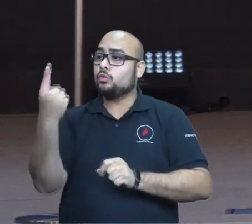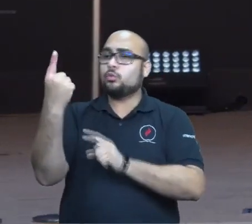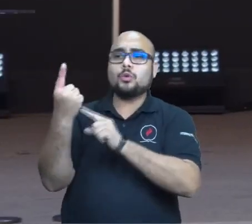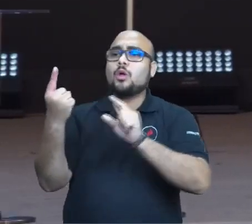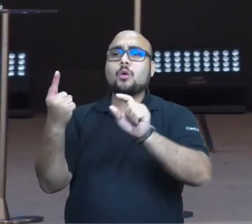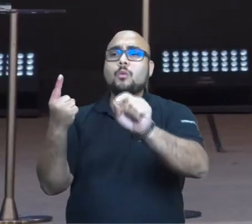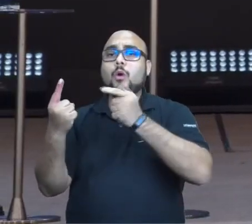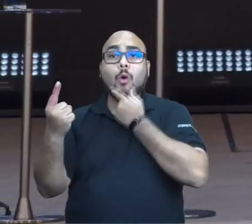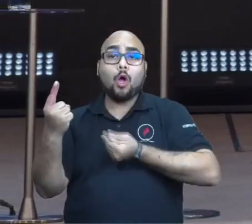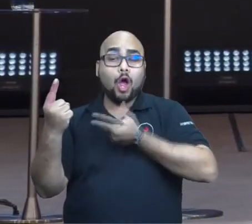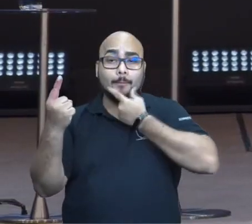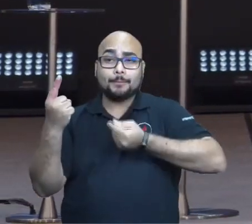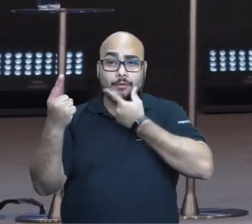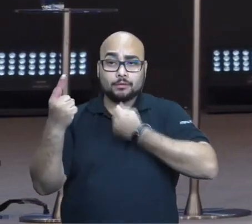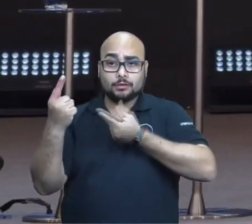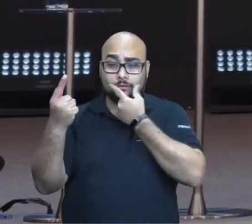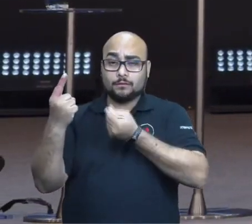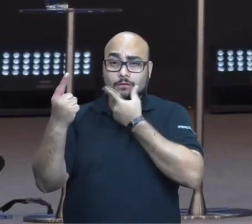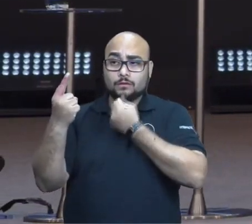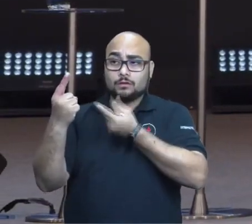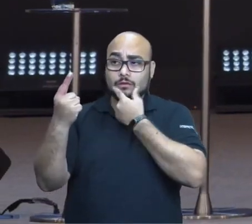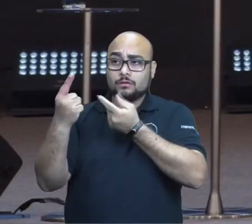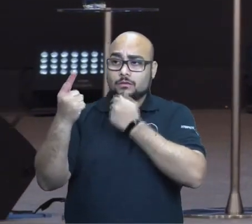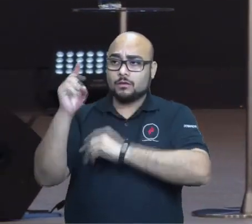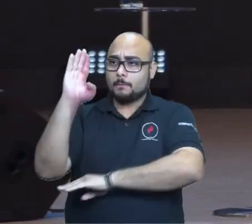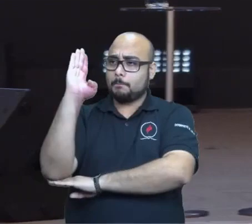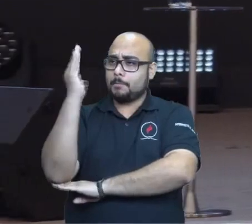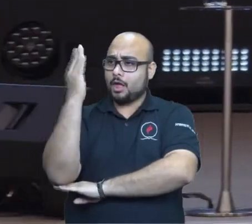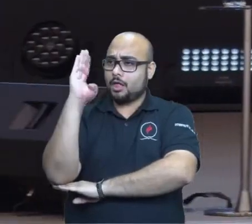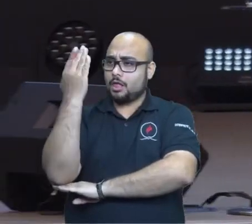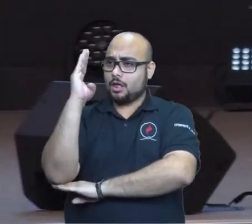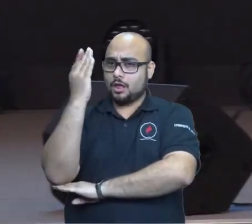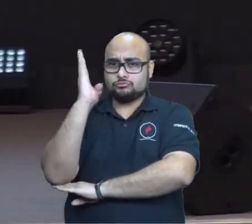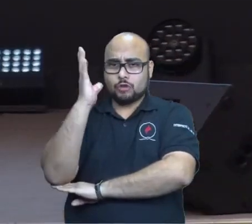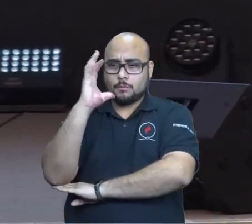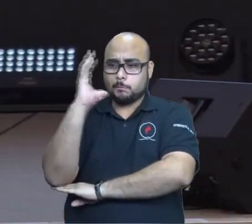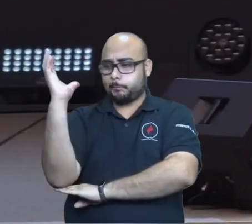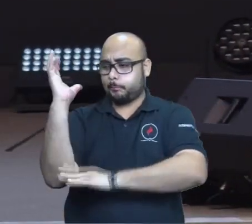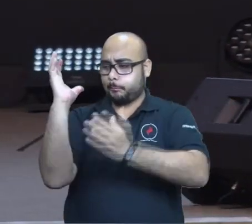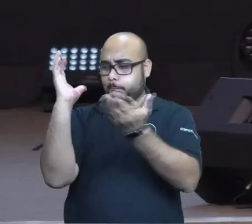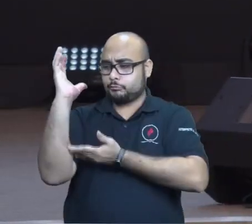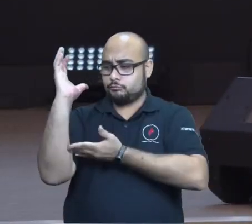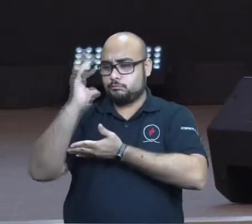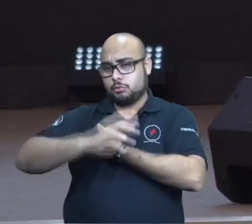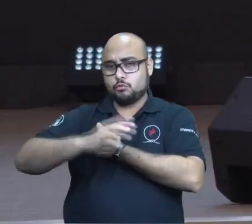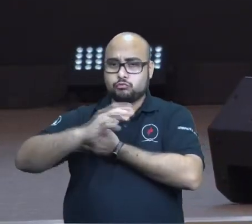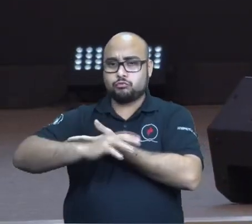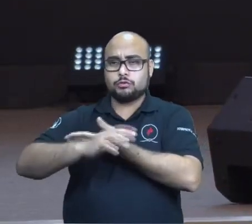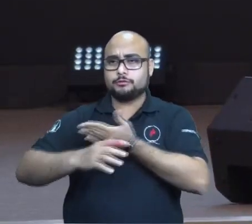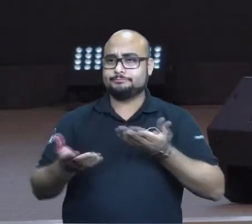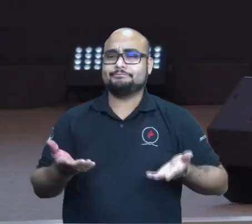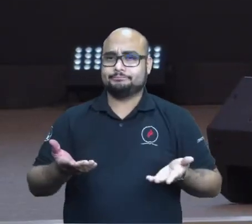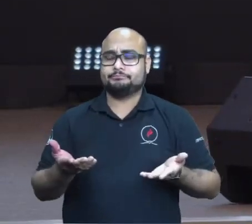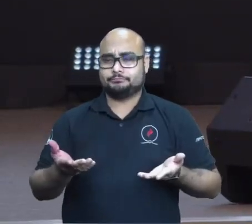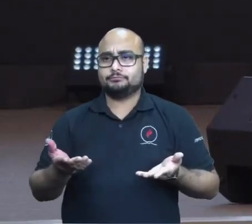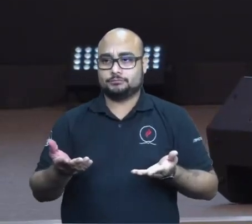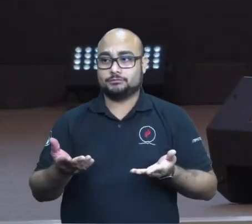cada um uma viga a conta de trabalhadores estava fechada